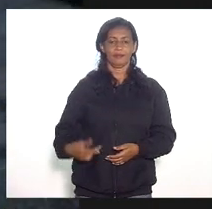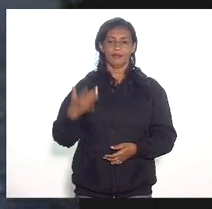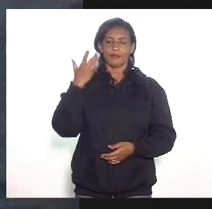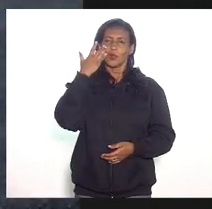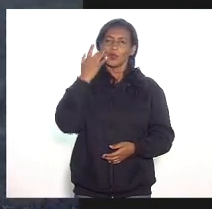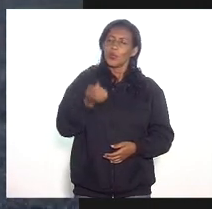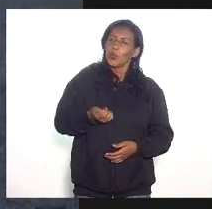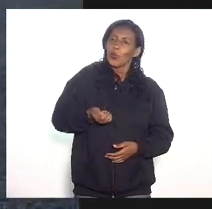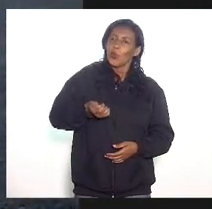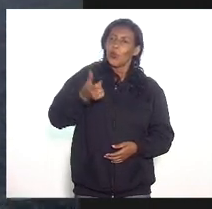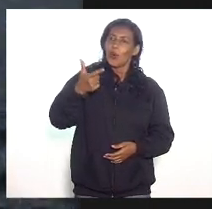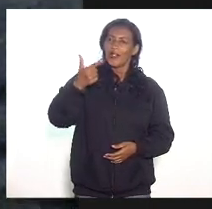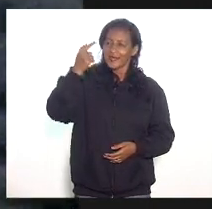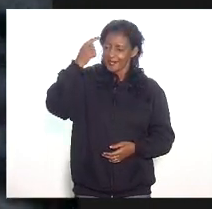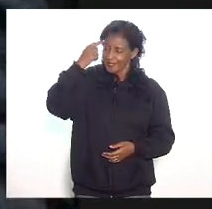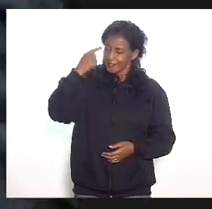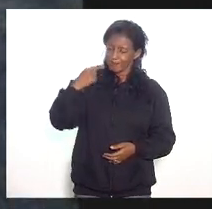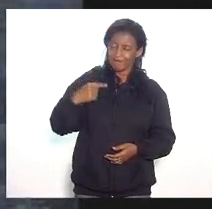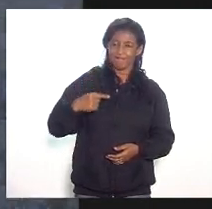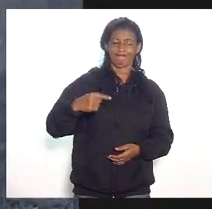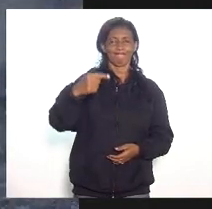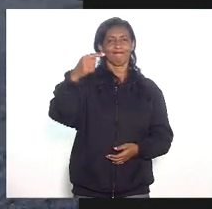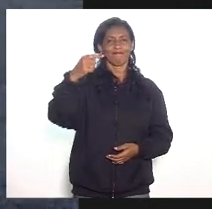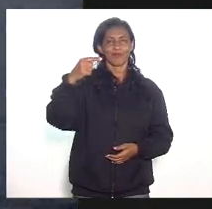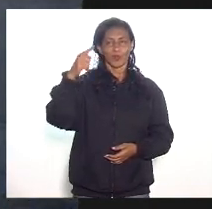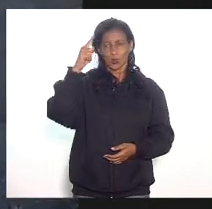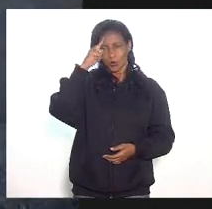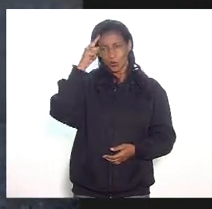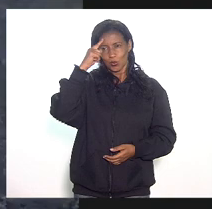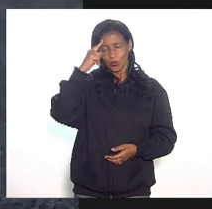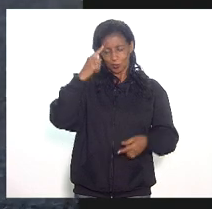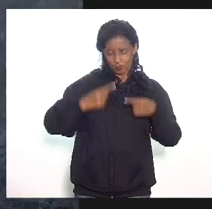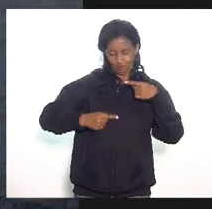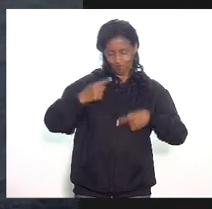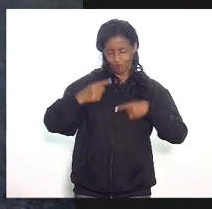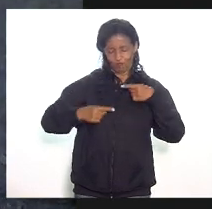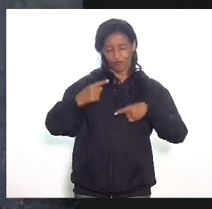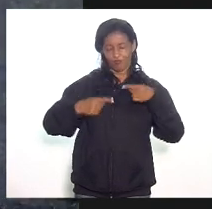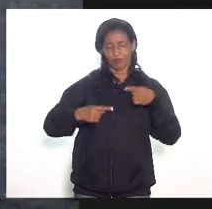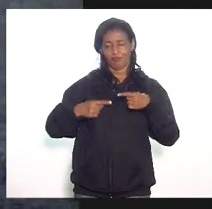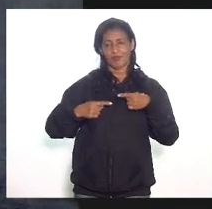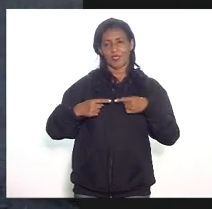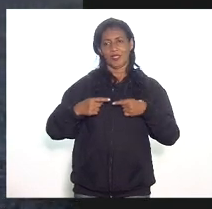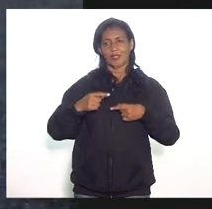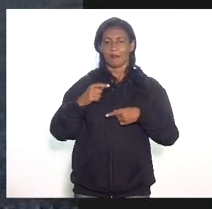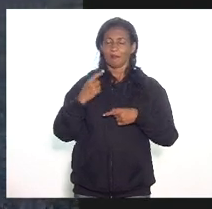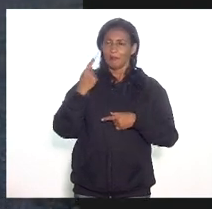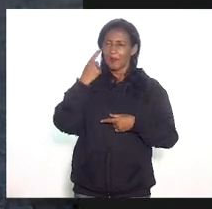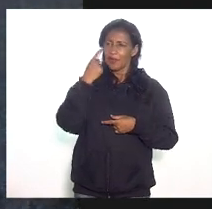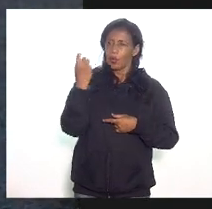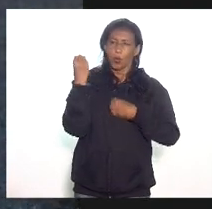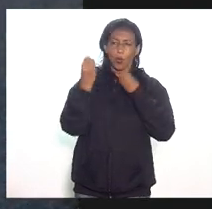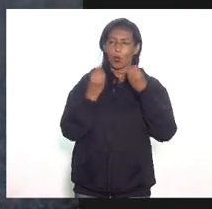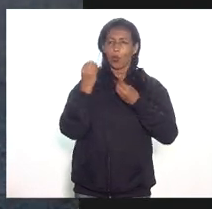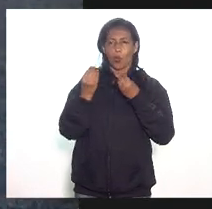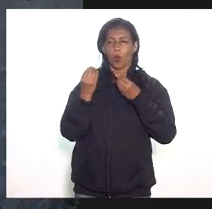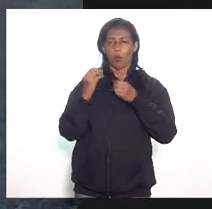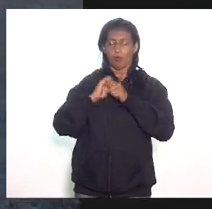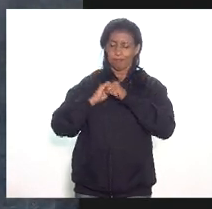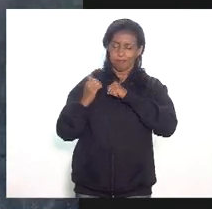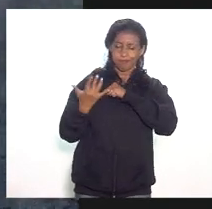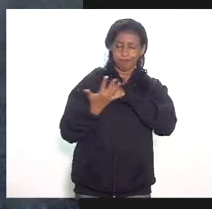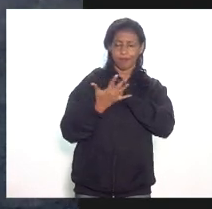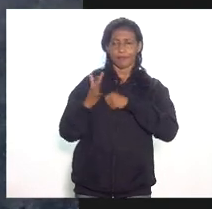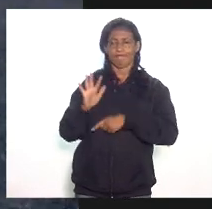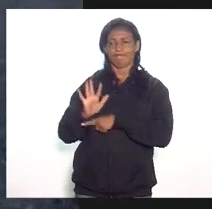semana a Lerge se põe a discutir medidas para combater a pandemia, para tentar aliviar um pouco do sofrimento do